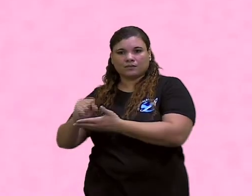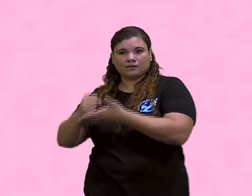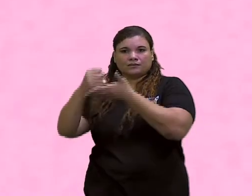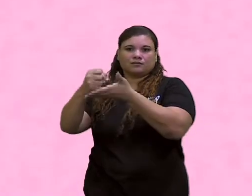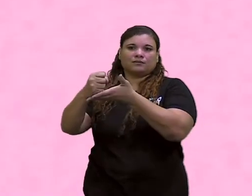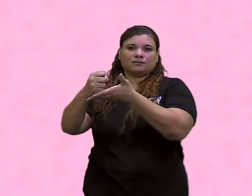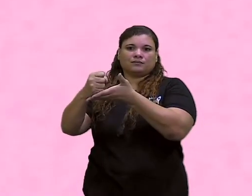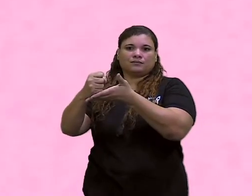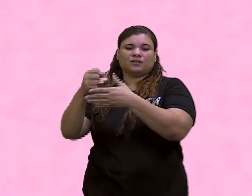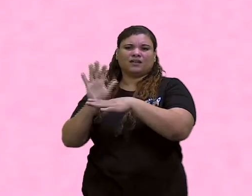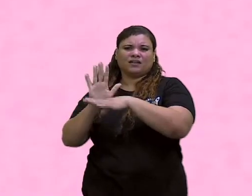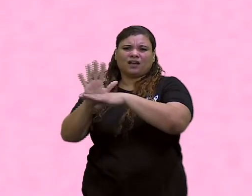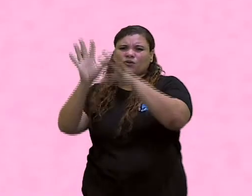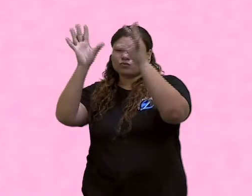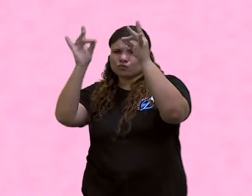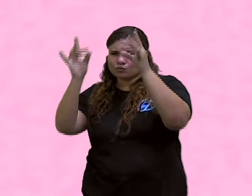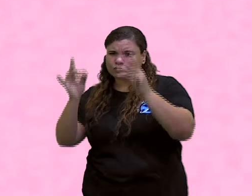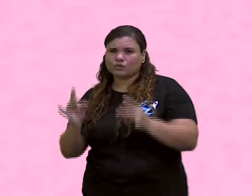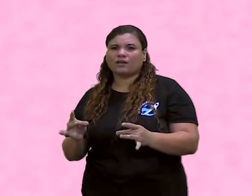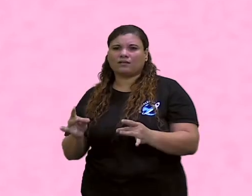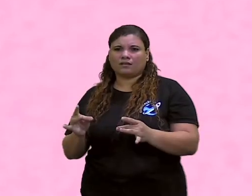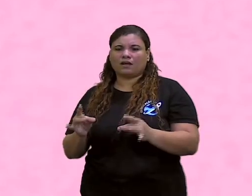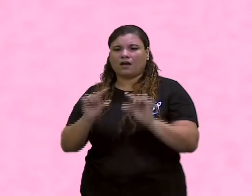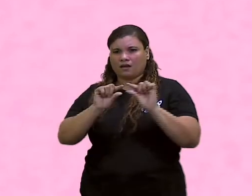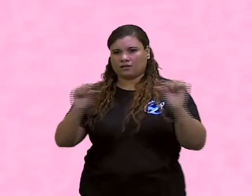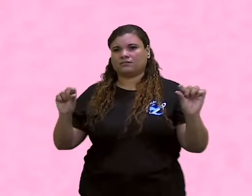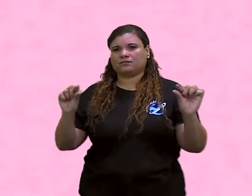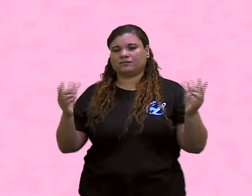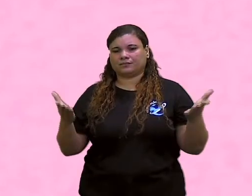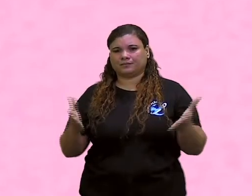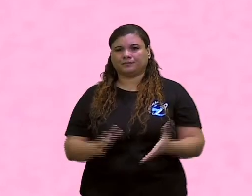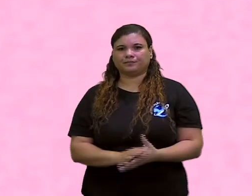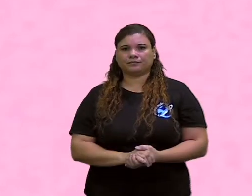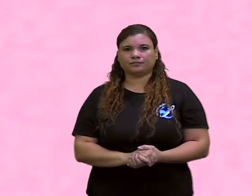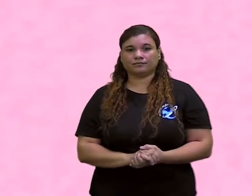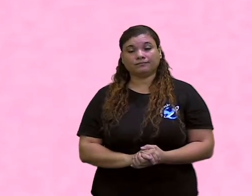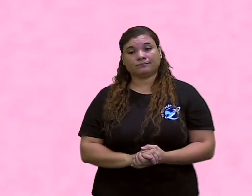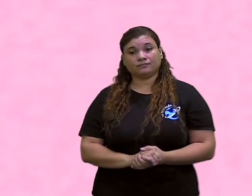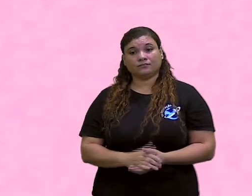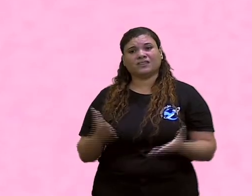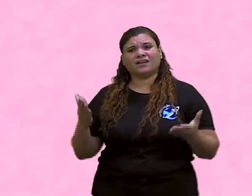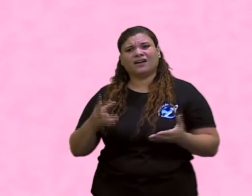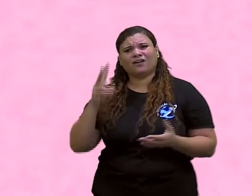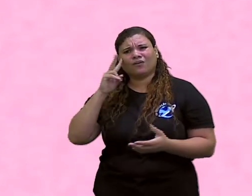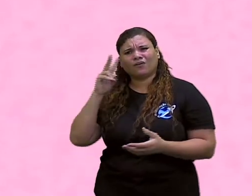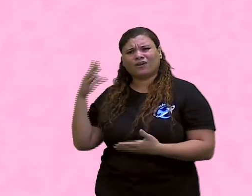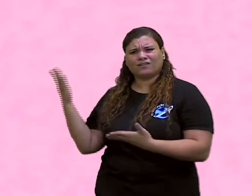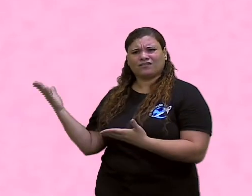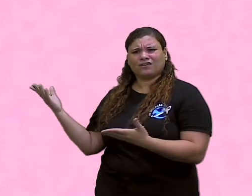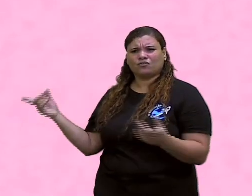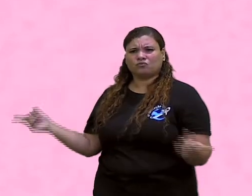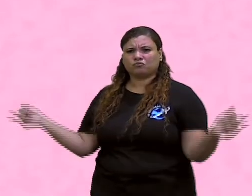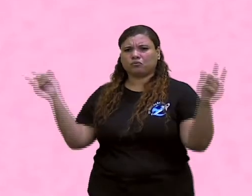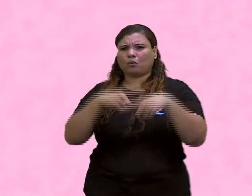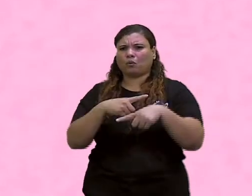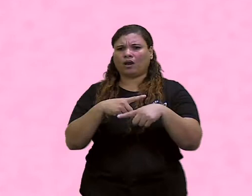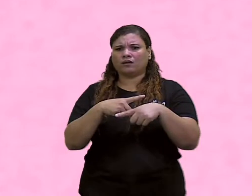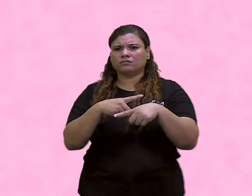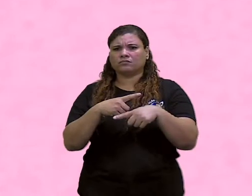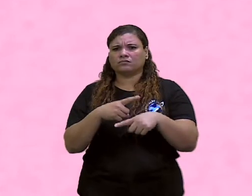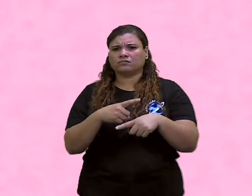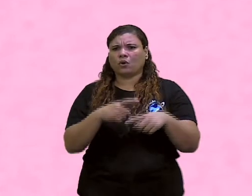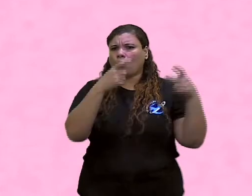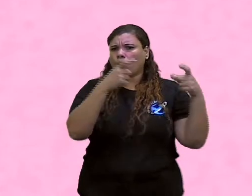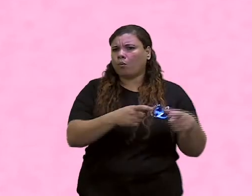Da colocação, perceberam? Que lá a gente estava no final, né? O após 7 anos. Mas saibam que o adjunto adverbial,